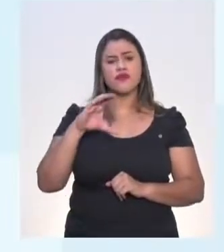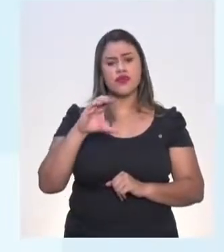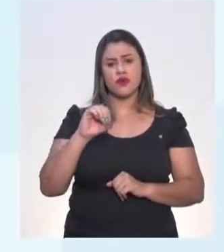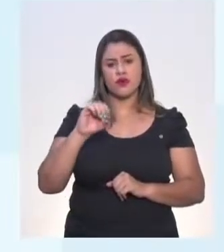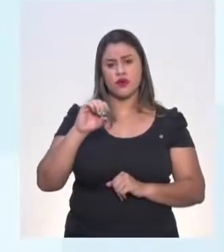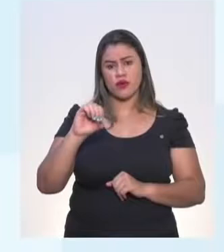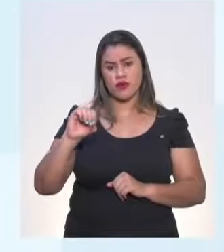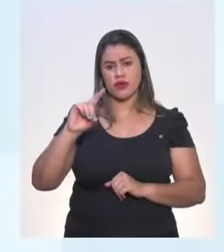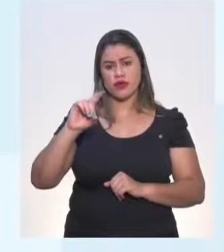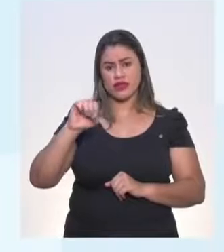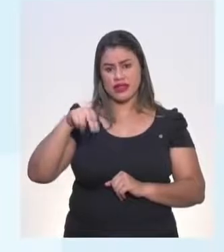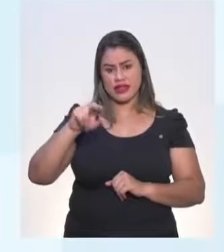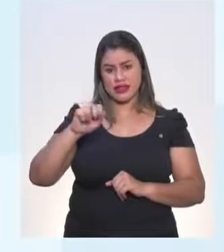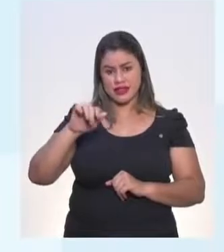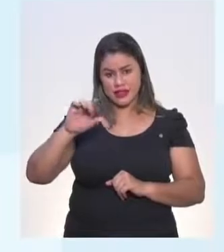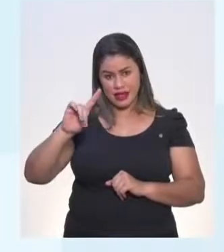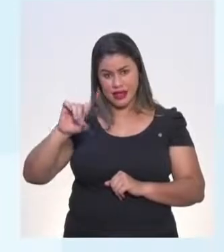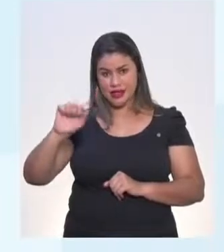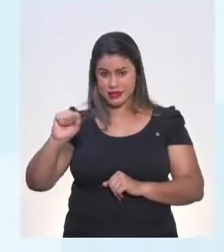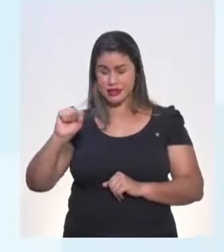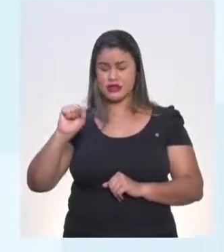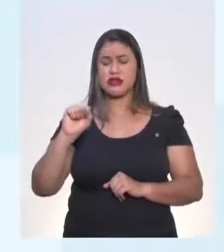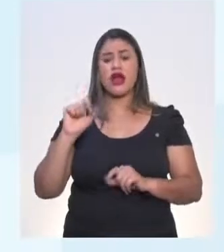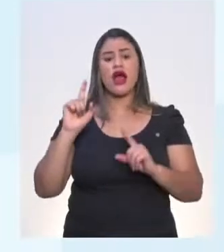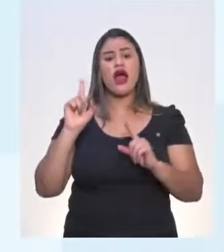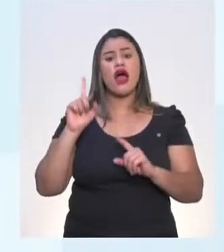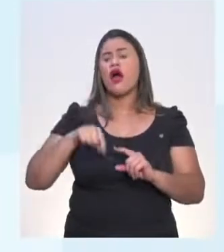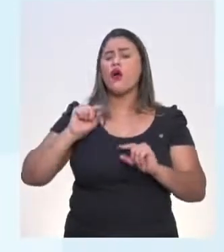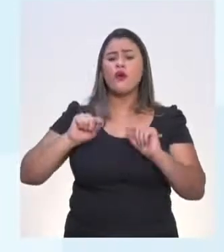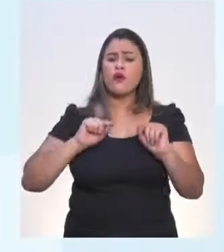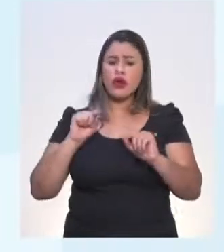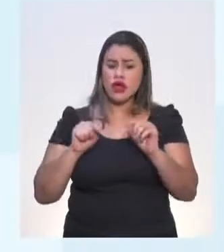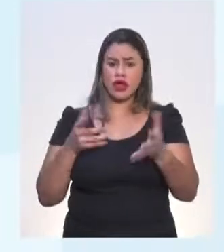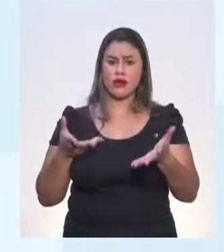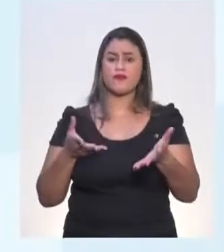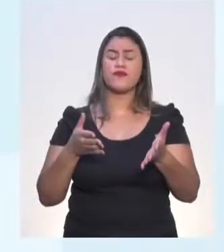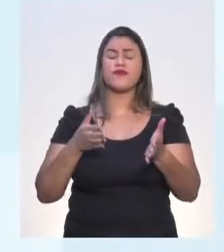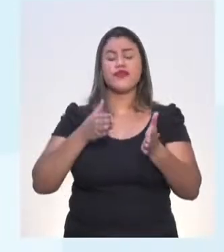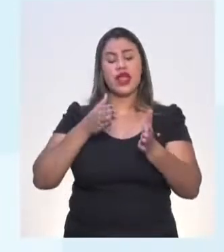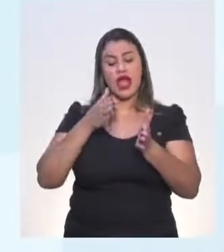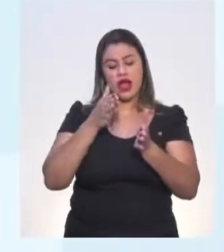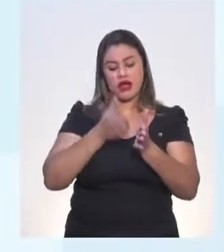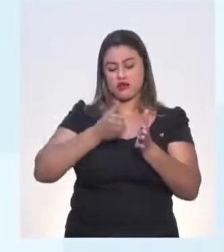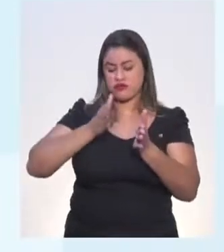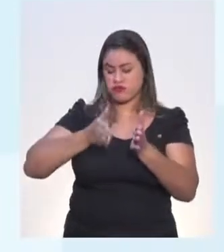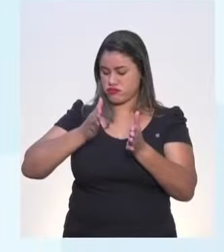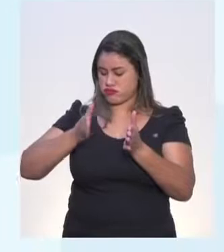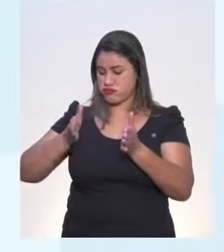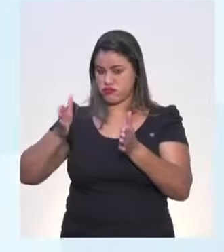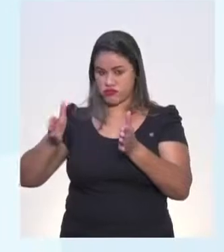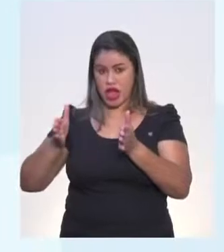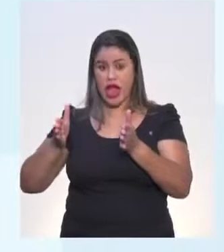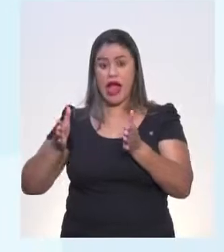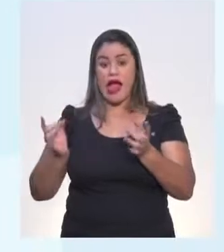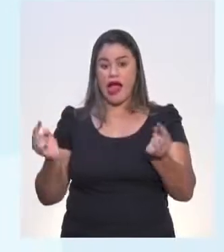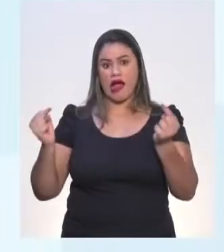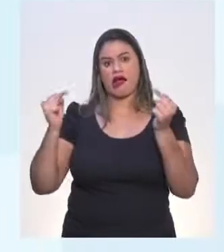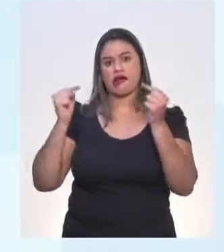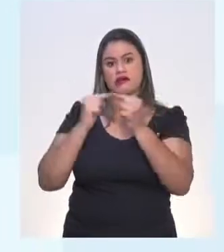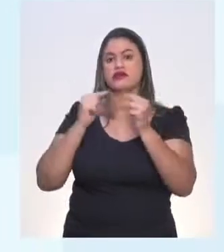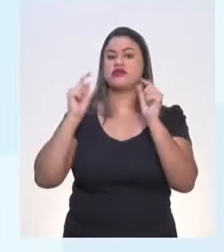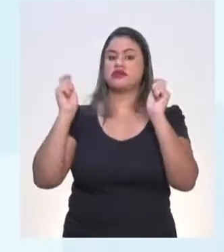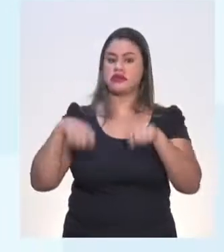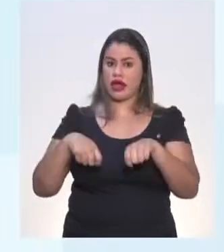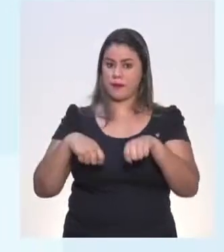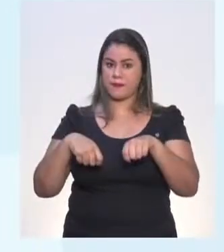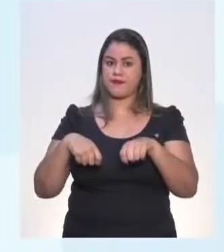coordenada? São pontos, né, como vocês estão observando, que no caso, digamos assim, eles se encontram. Podemos